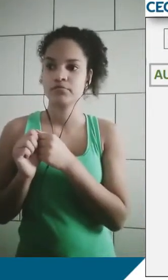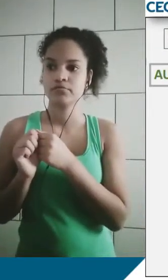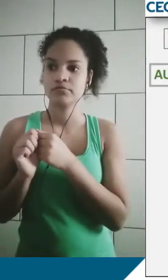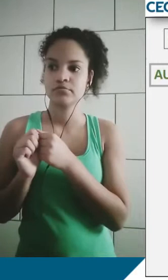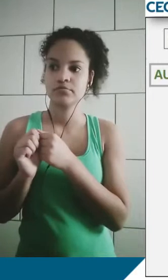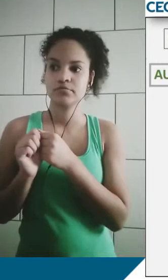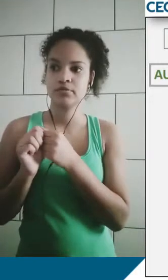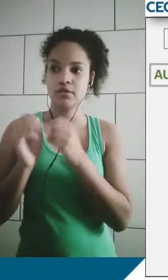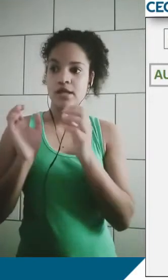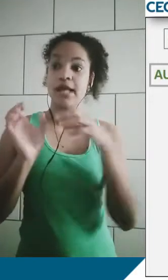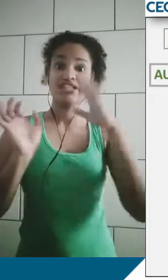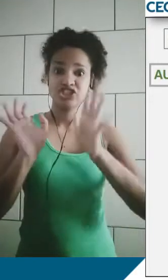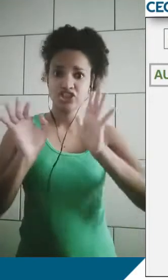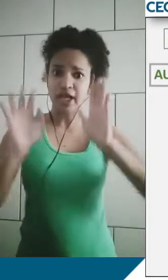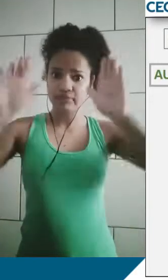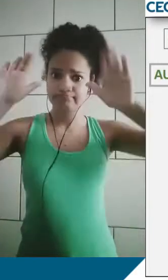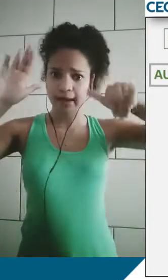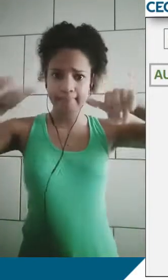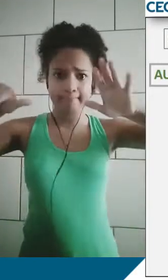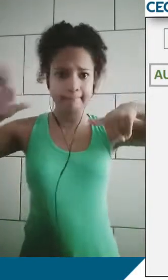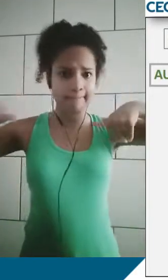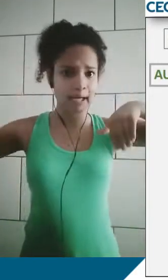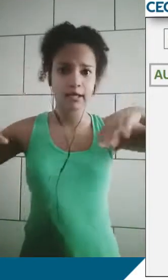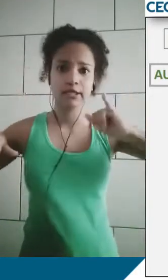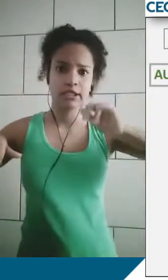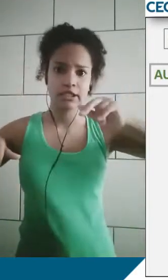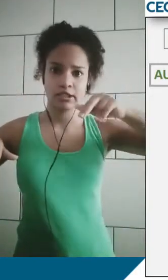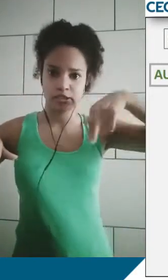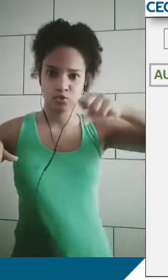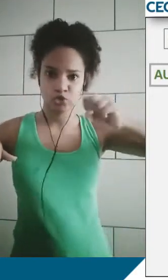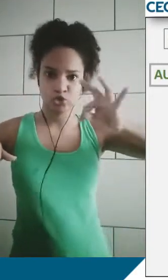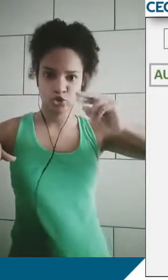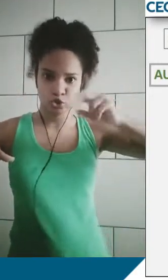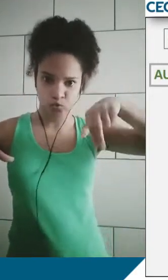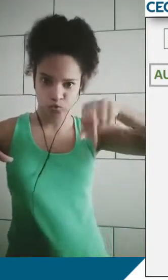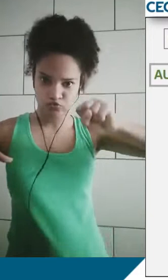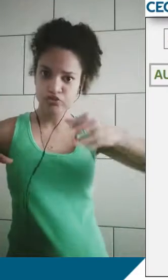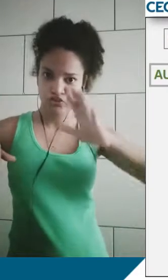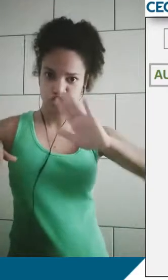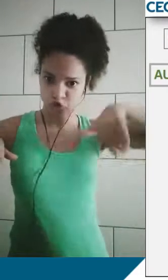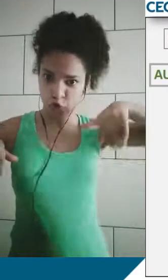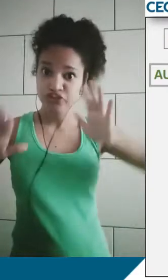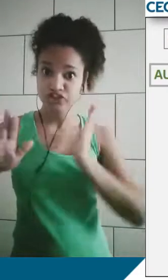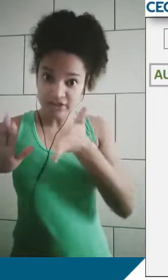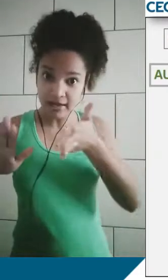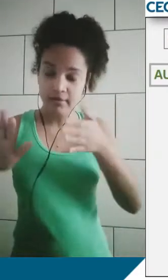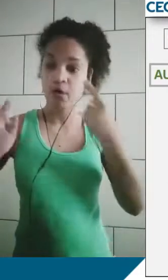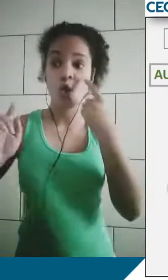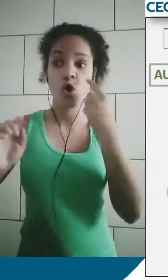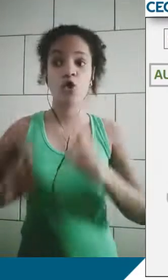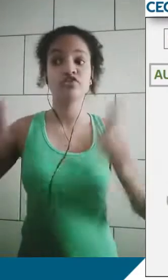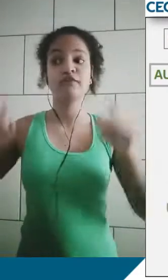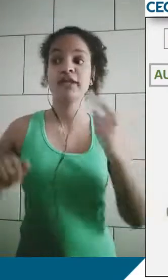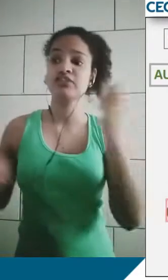splicing, partindo de um mesmo RNA primário, pode ser diferente. Poderia ser